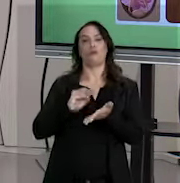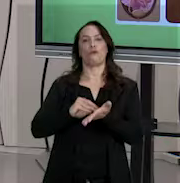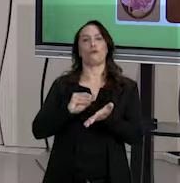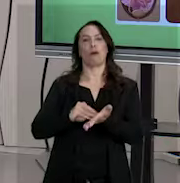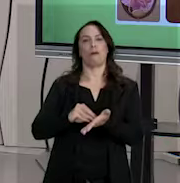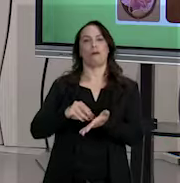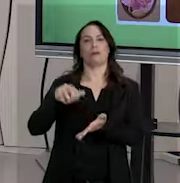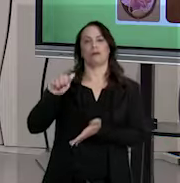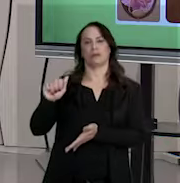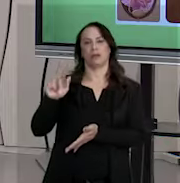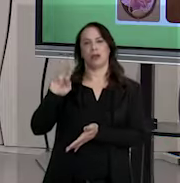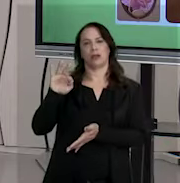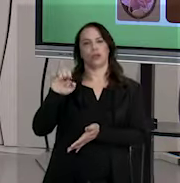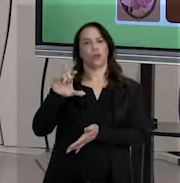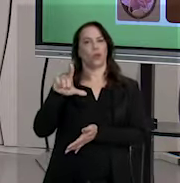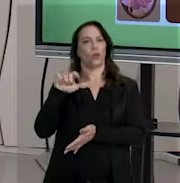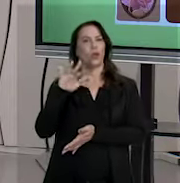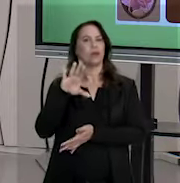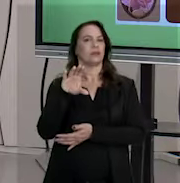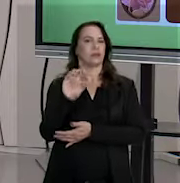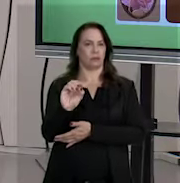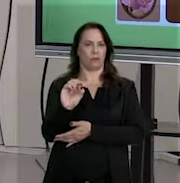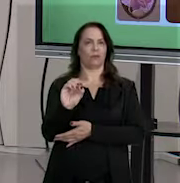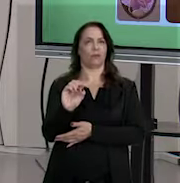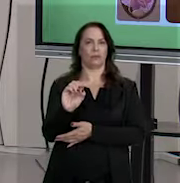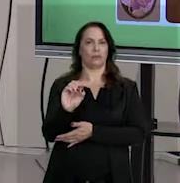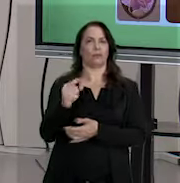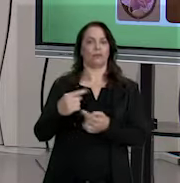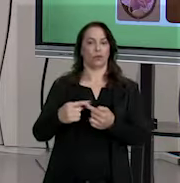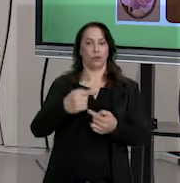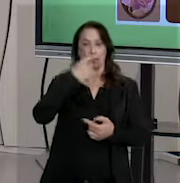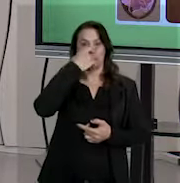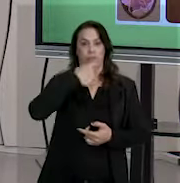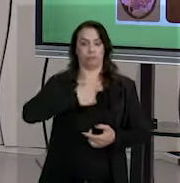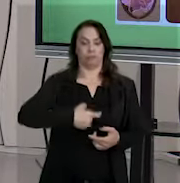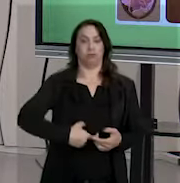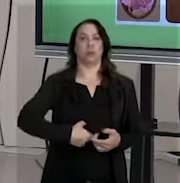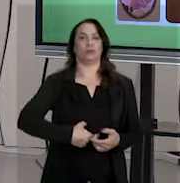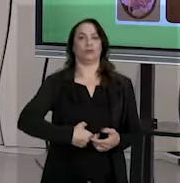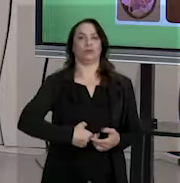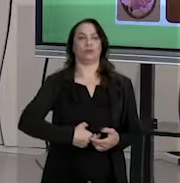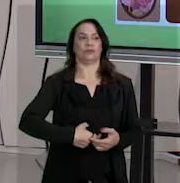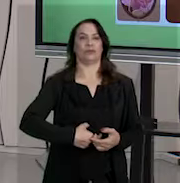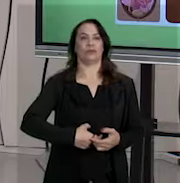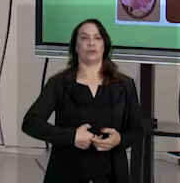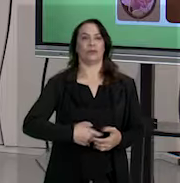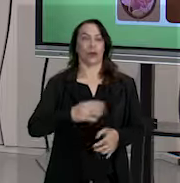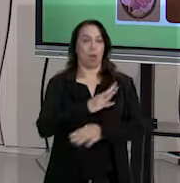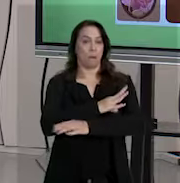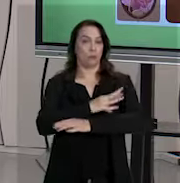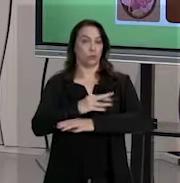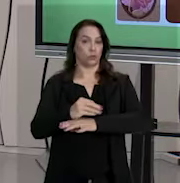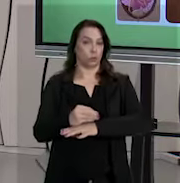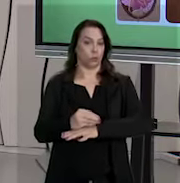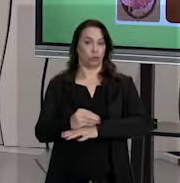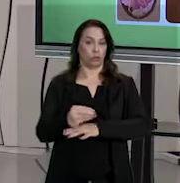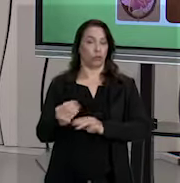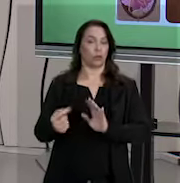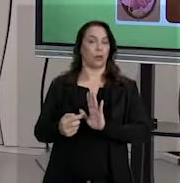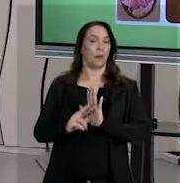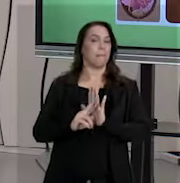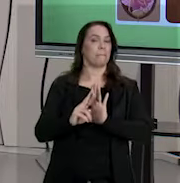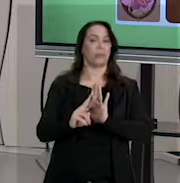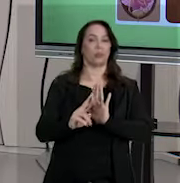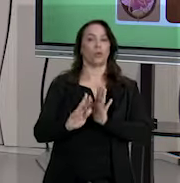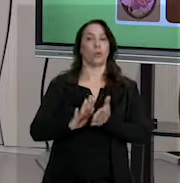Ele está conectado, né, travado dentro do esqueleto axial. E aí a musculatura, aqui a gente não representou a musculatura, mas por